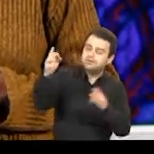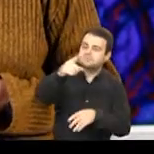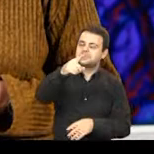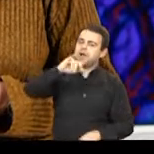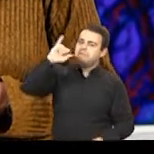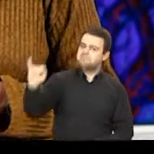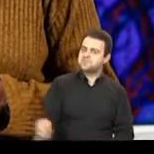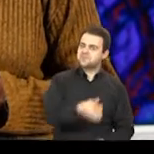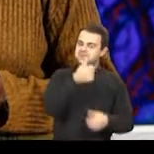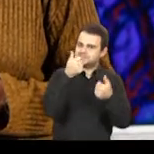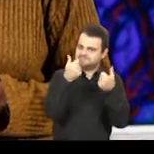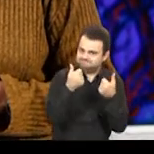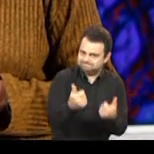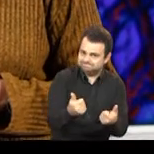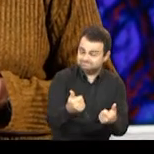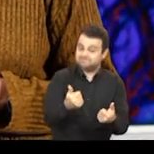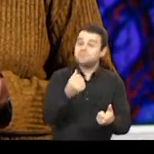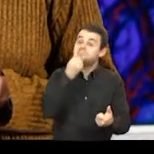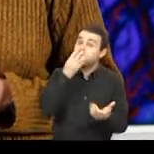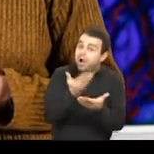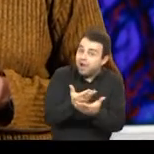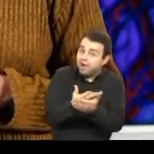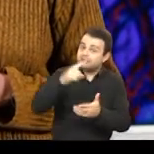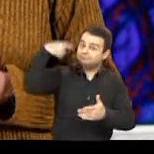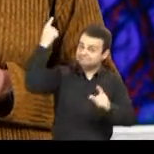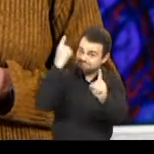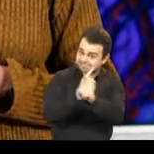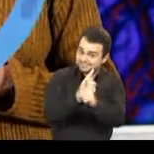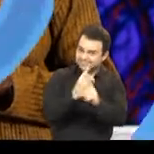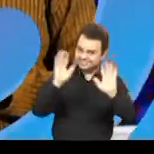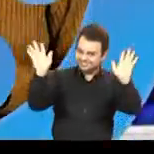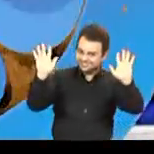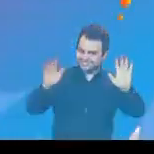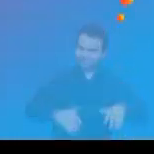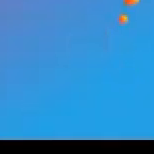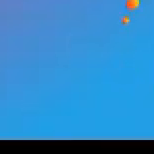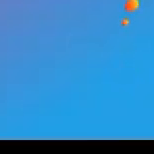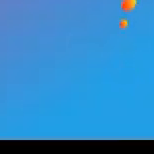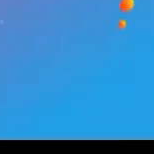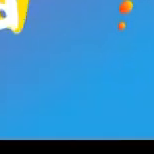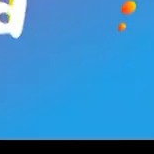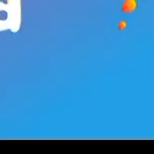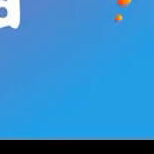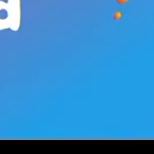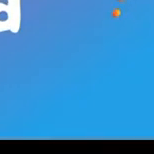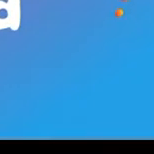aproveitem bastante. Boa aula e até mais!